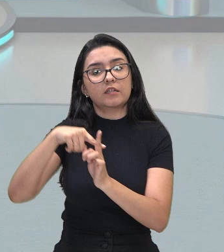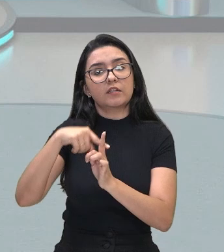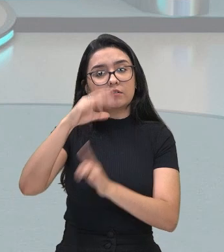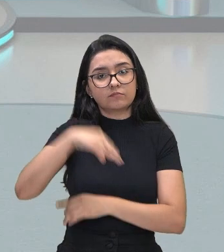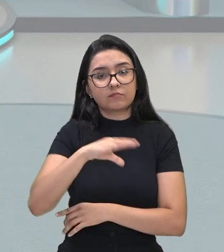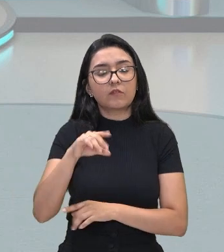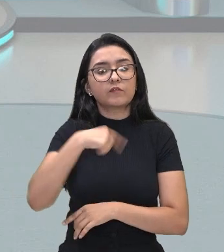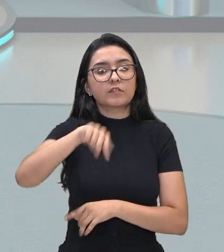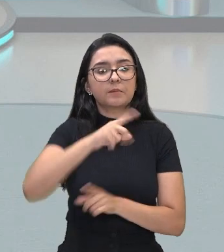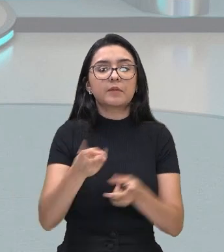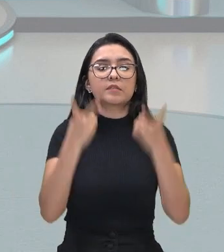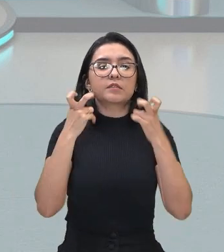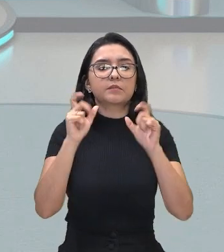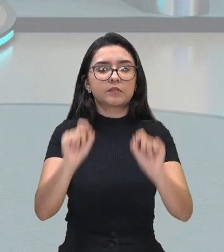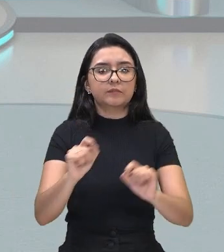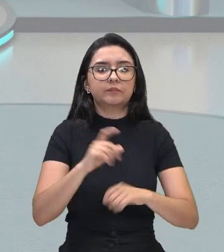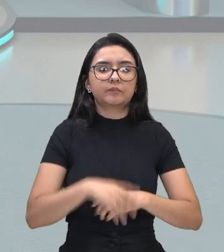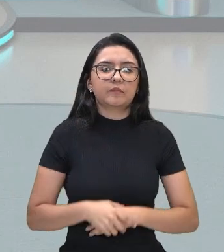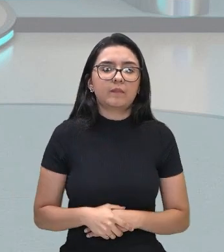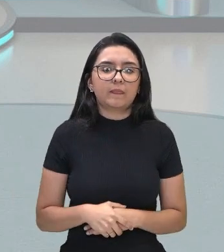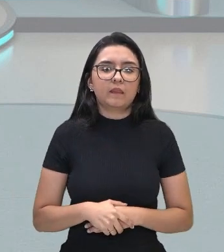podem ver, ela era